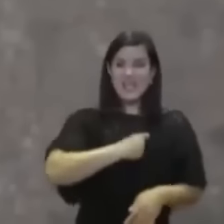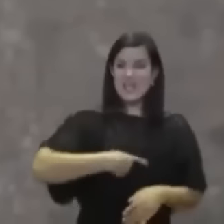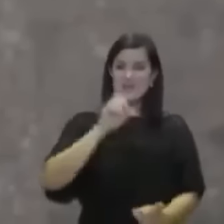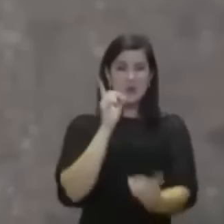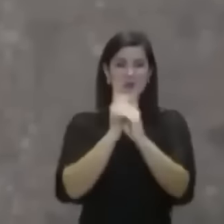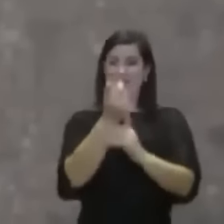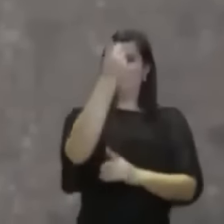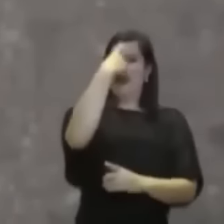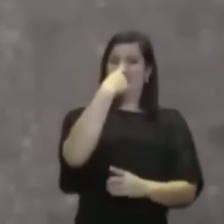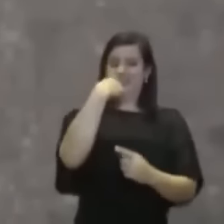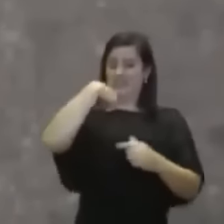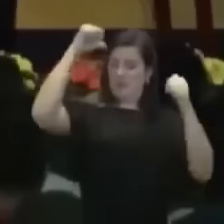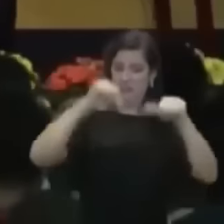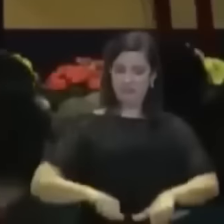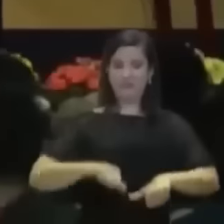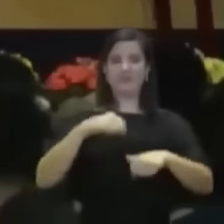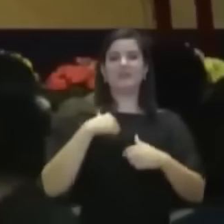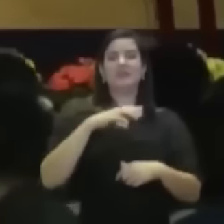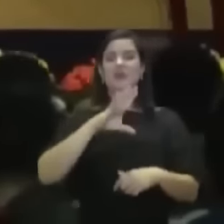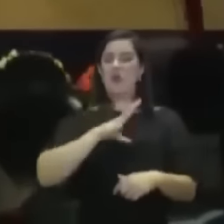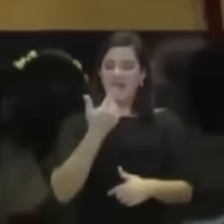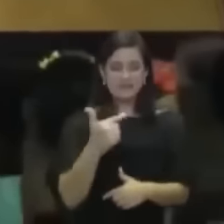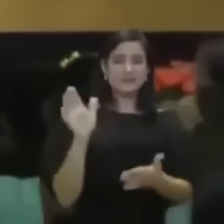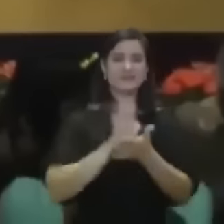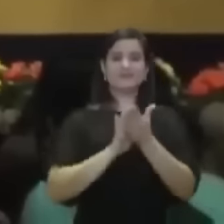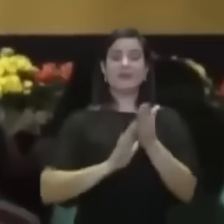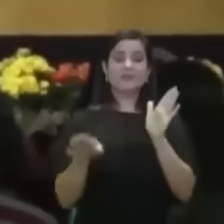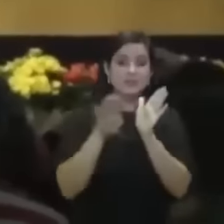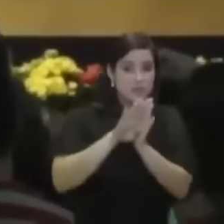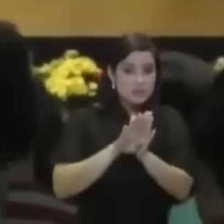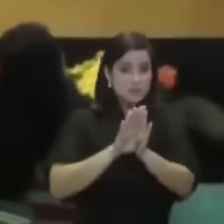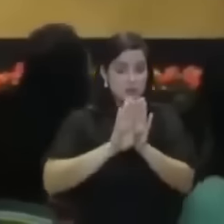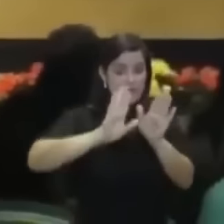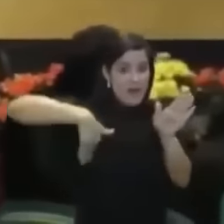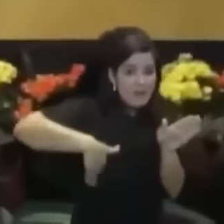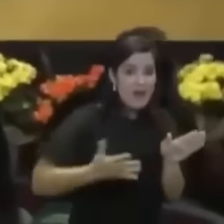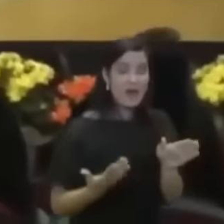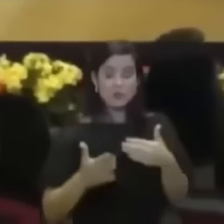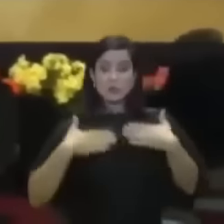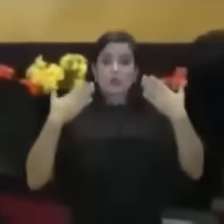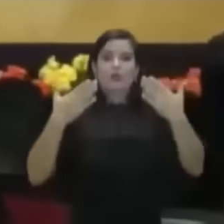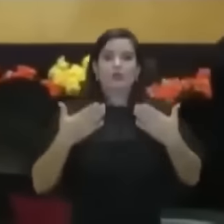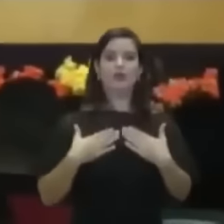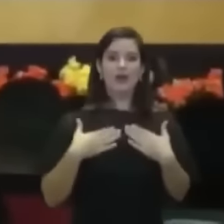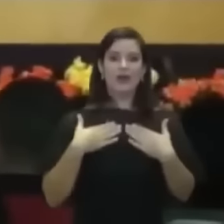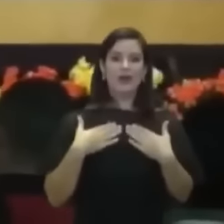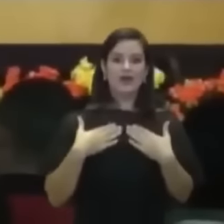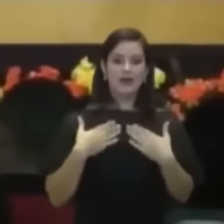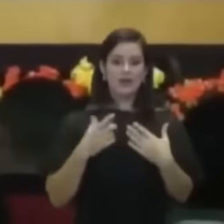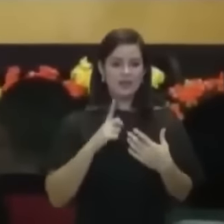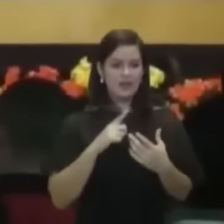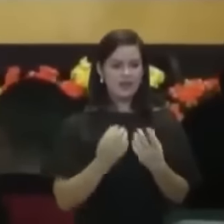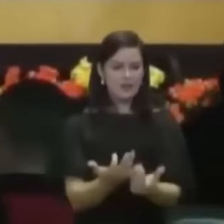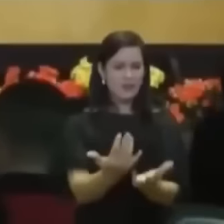botar o dedo no meu nariz e dizer que eu sou um fracassado, um covarde. Quando ele chega na praia, um susto, uma surpresa, tem um